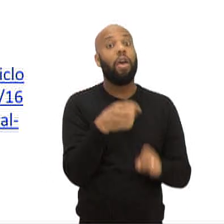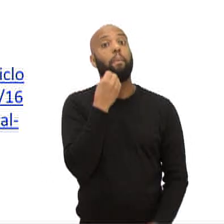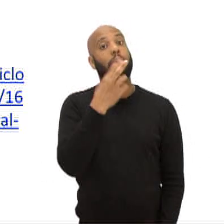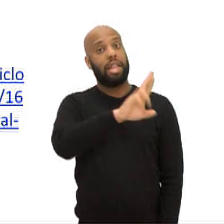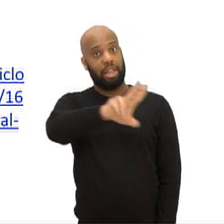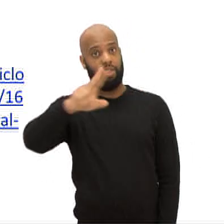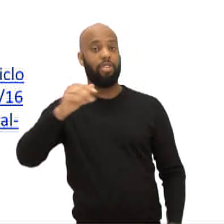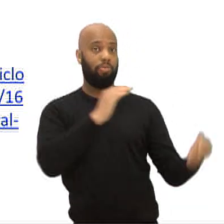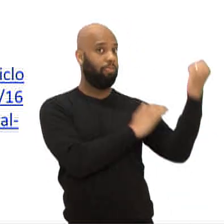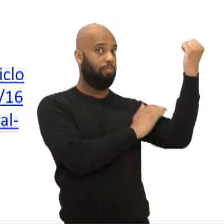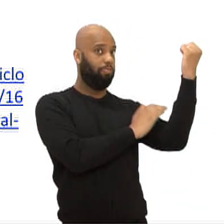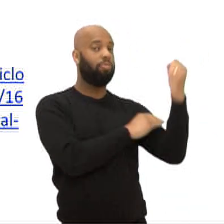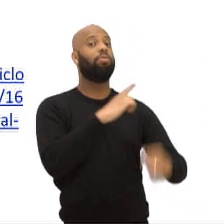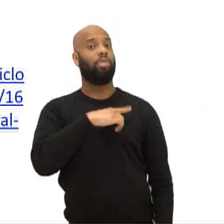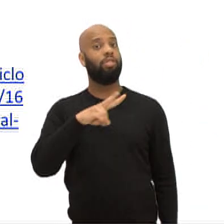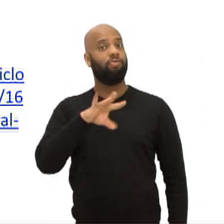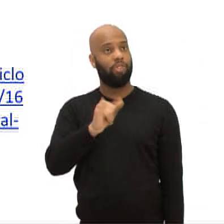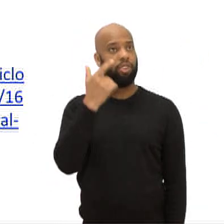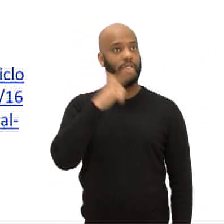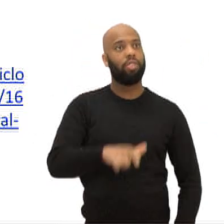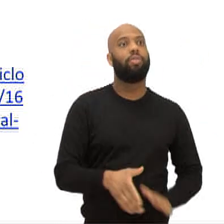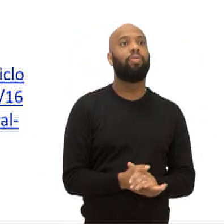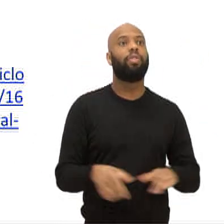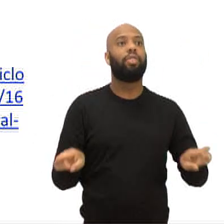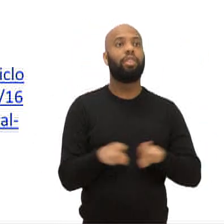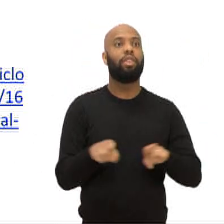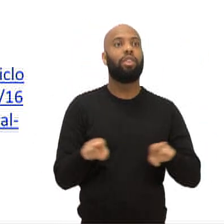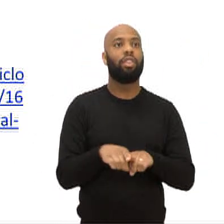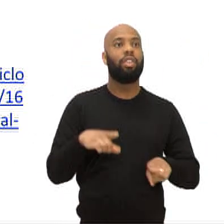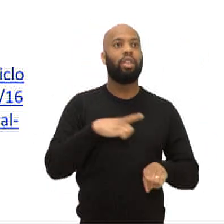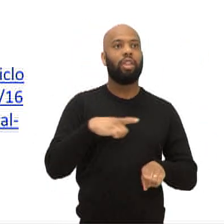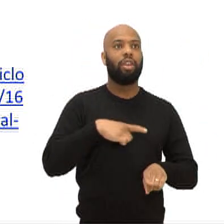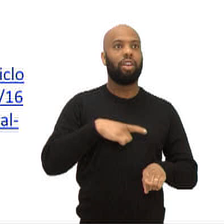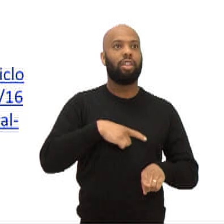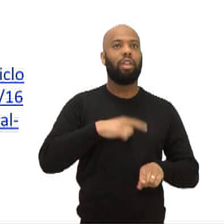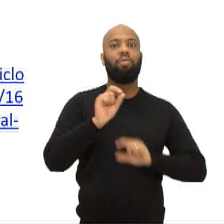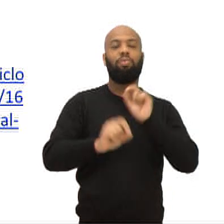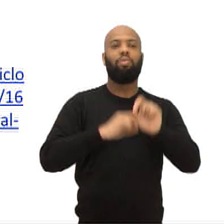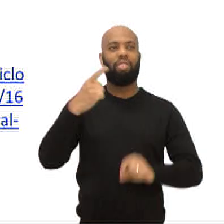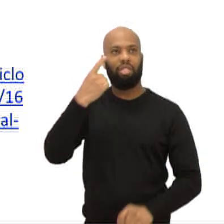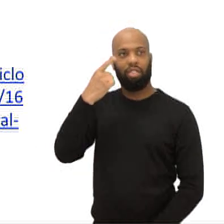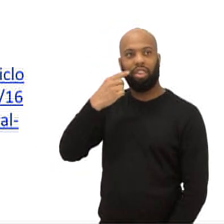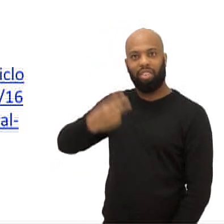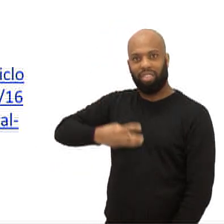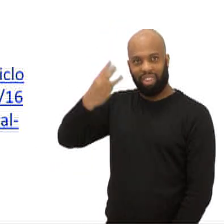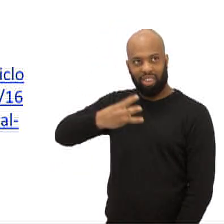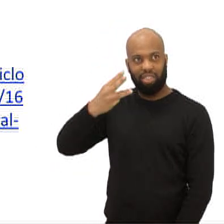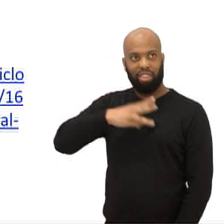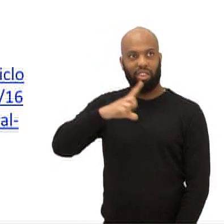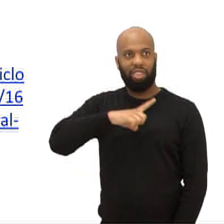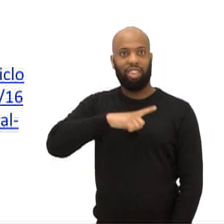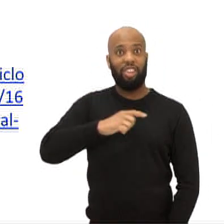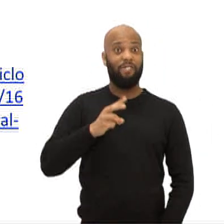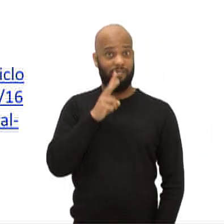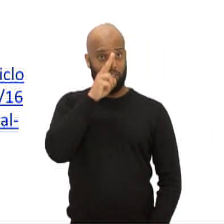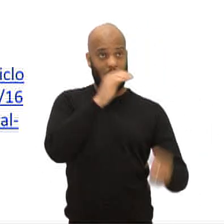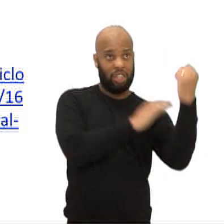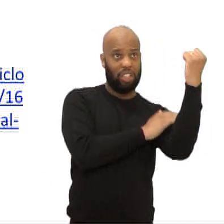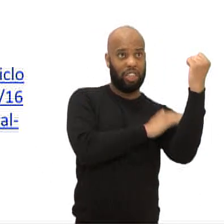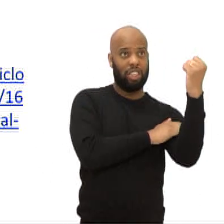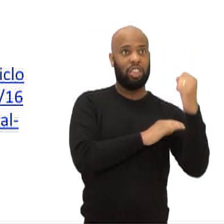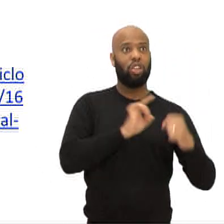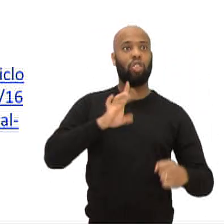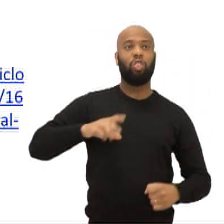benefício que ela tem com essa prática, né? E o arame, a gente já falou lá também, né? Então, lembra da força lá das meninas que estavam numa perna